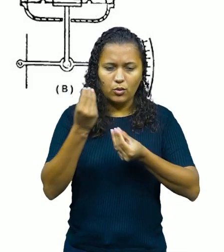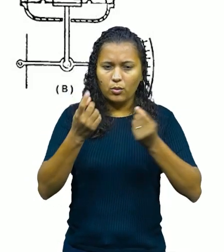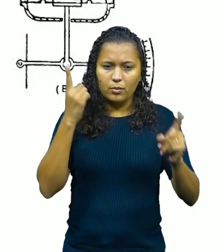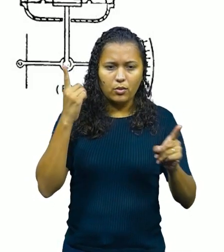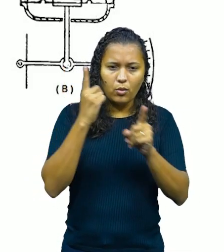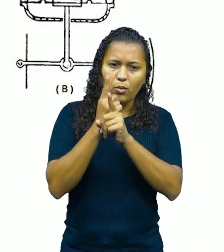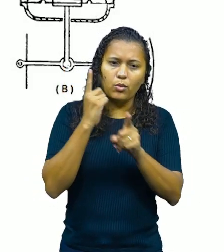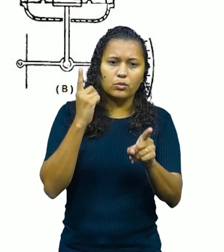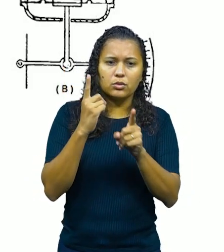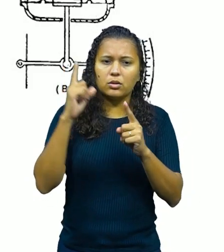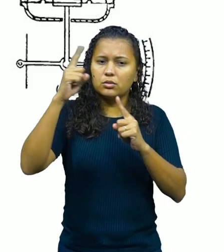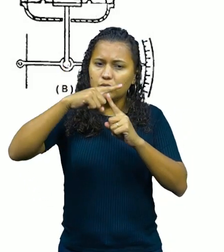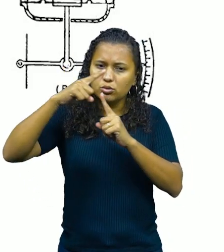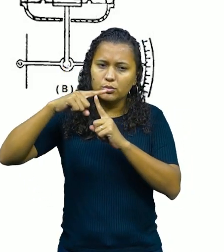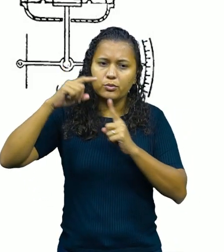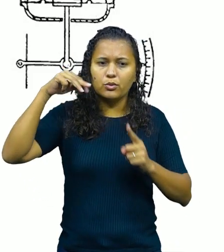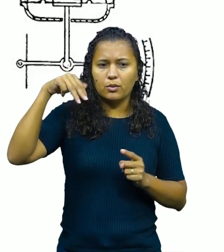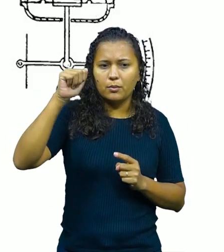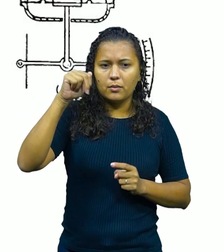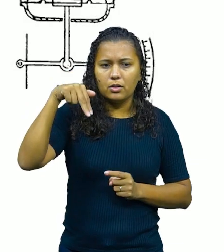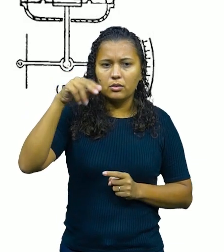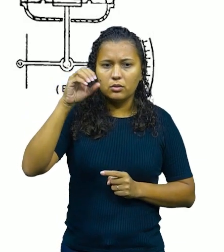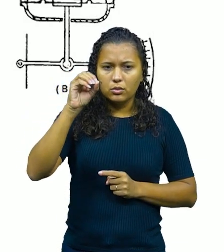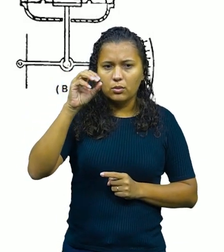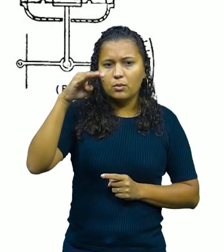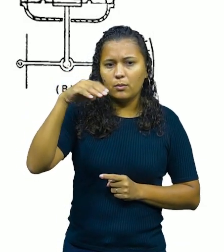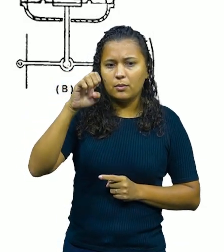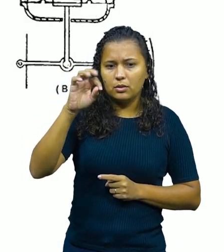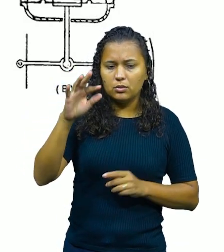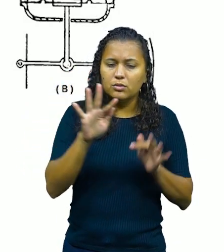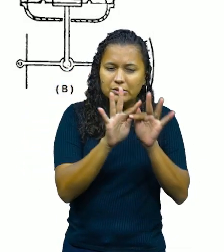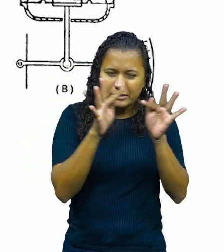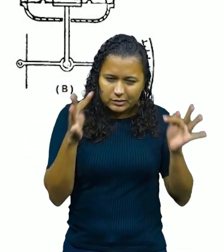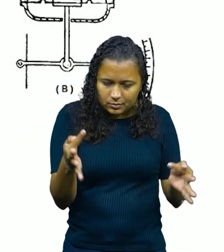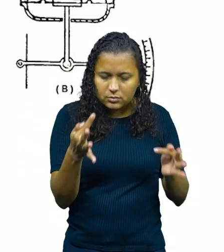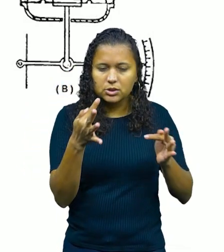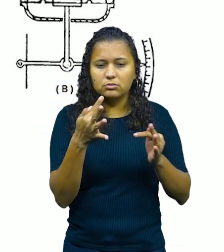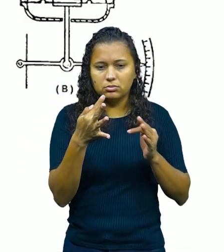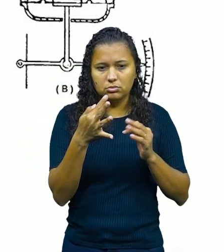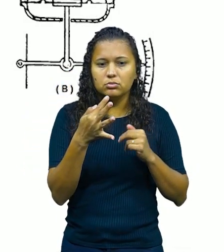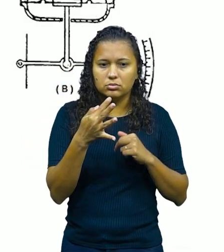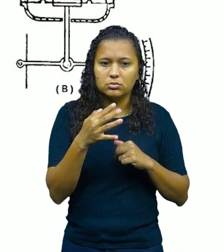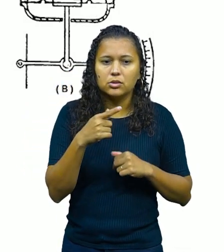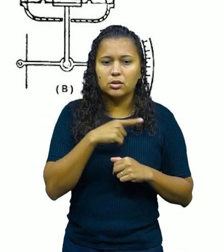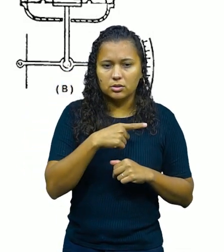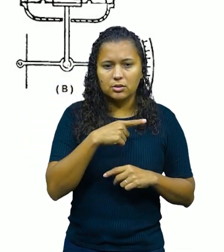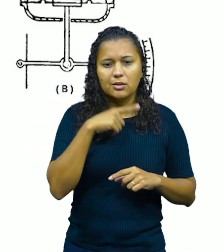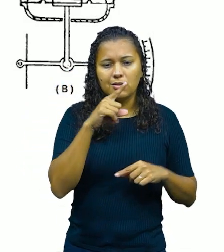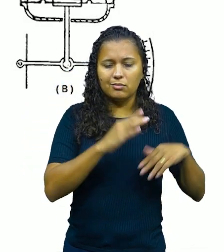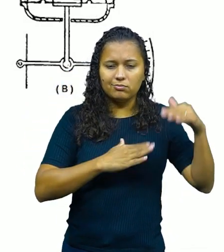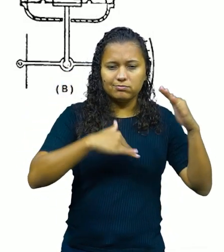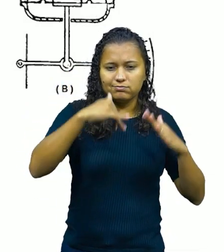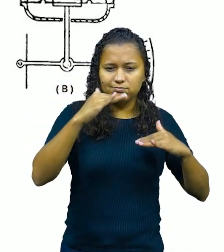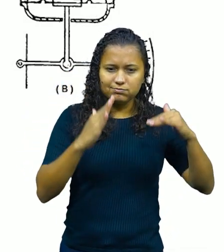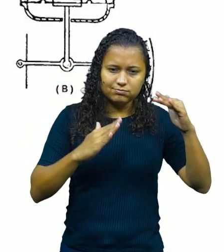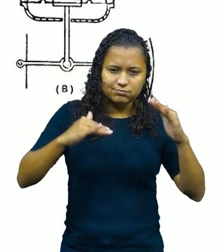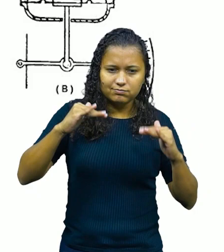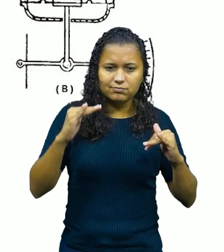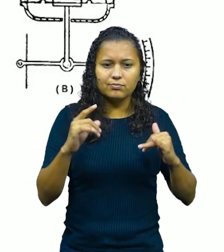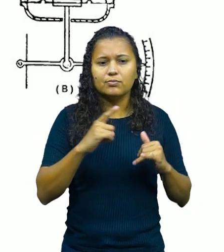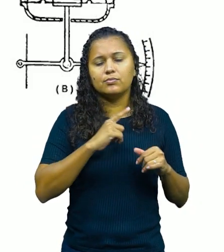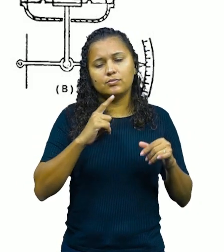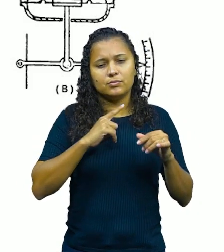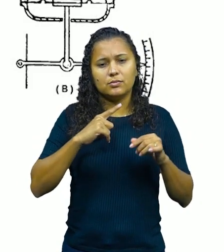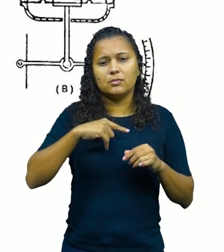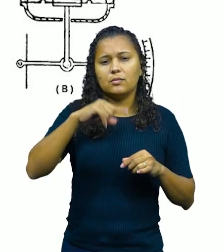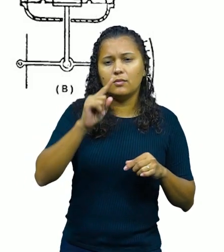como que você pode achar nesse tipo de nanômetro de diafragma, né? Você pode achar do tipo simples. Esse tipo simples ele vai ter essas ondulações